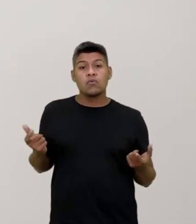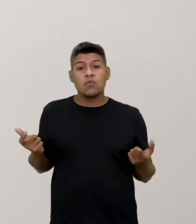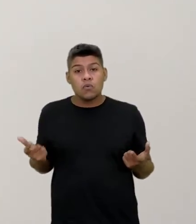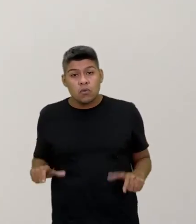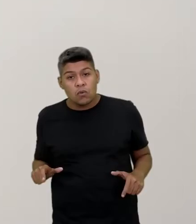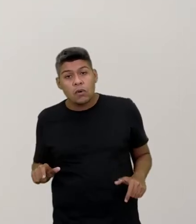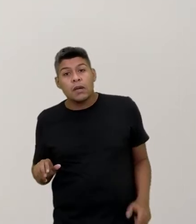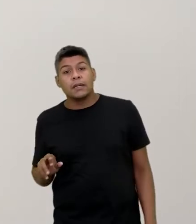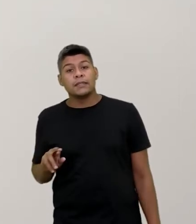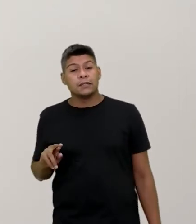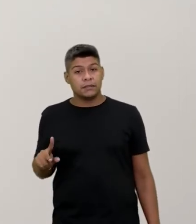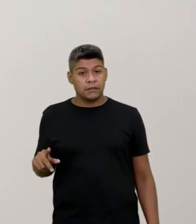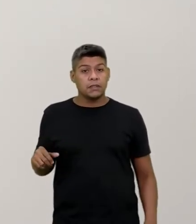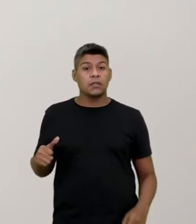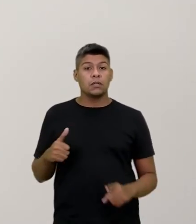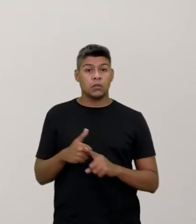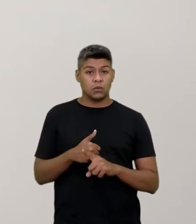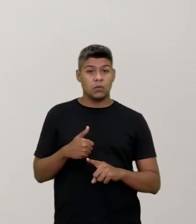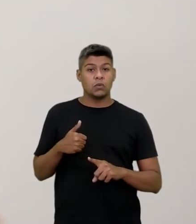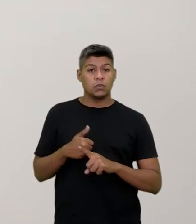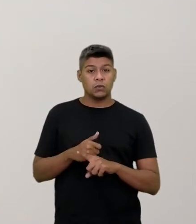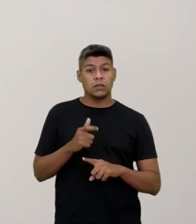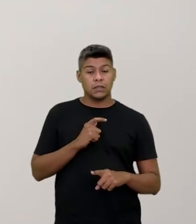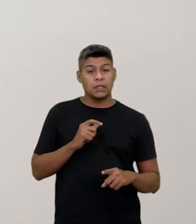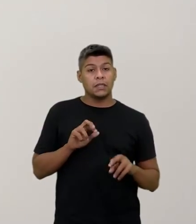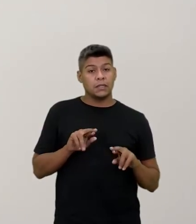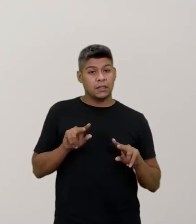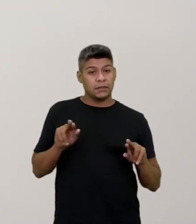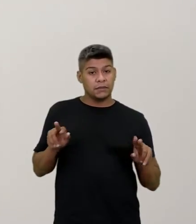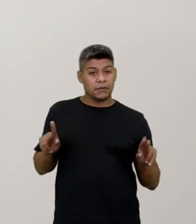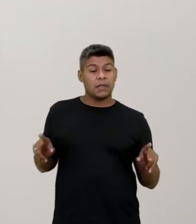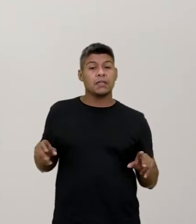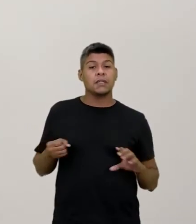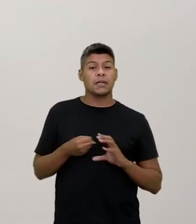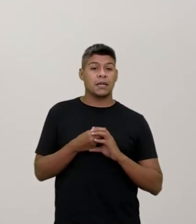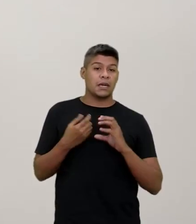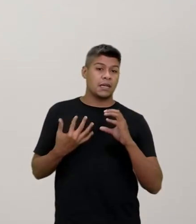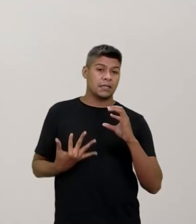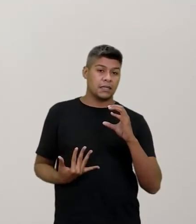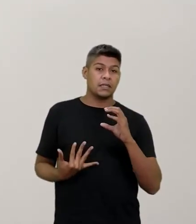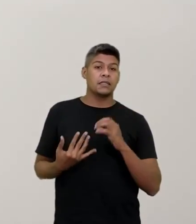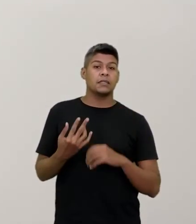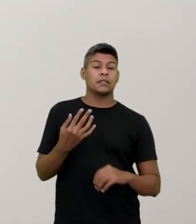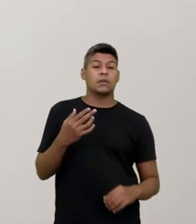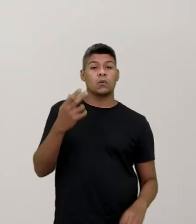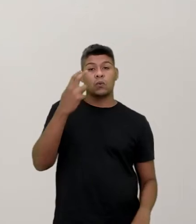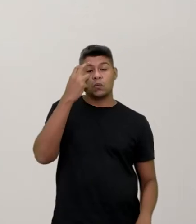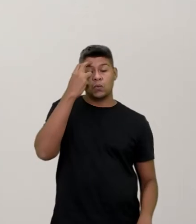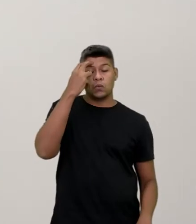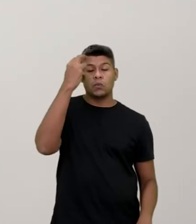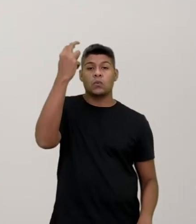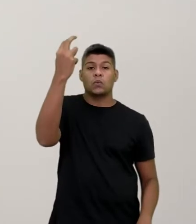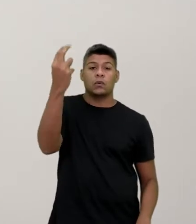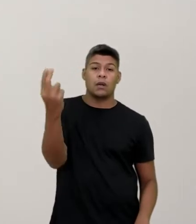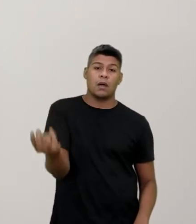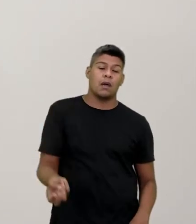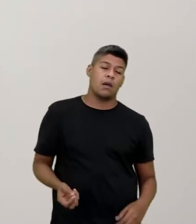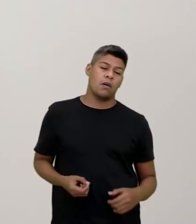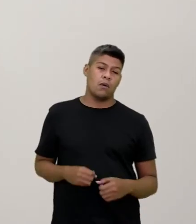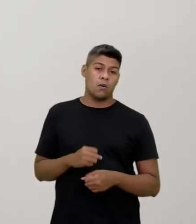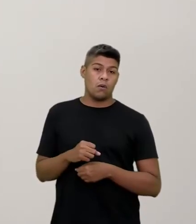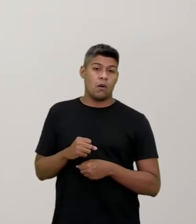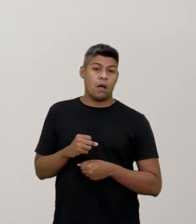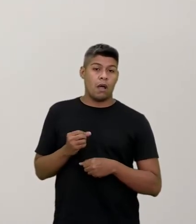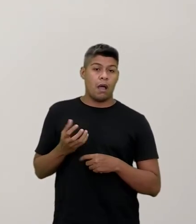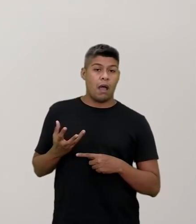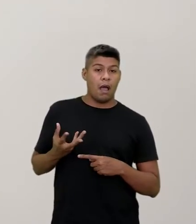diferentes, a luta mesmo tem diversos aspectos culturais, o da defesa pessoal, o da arte marcial, o do